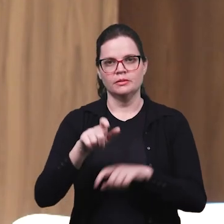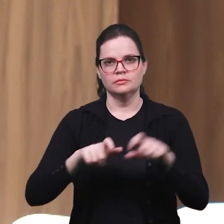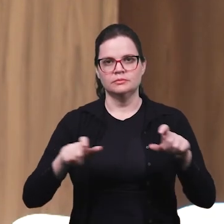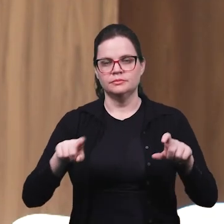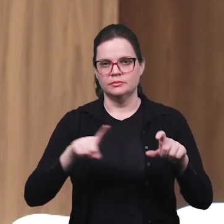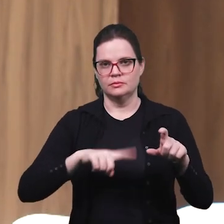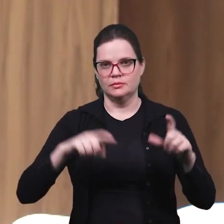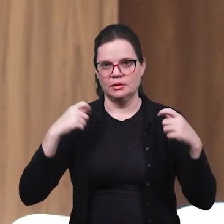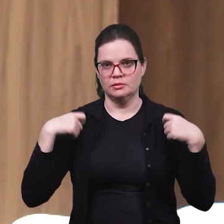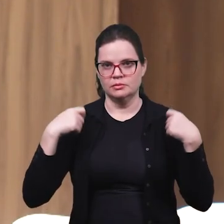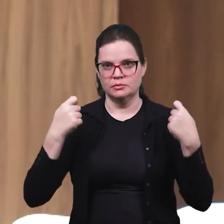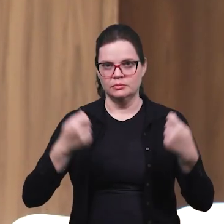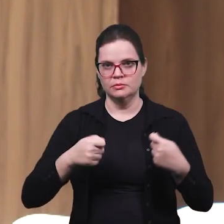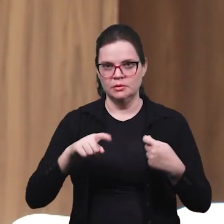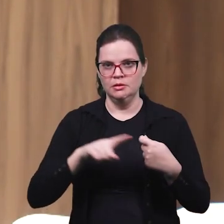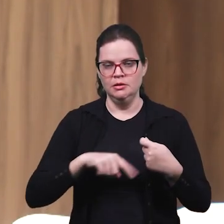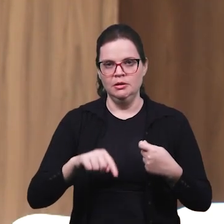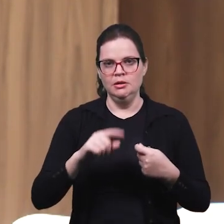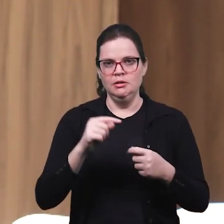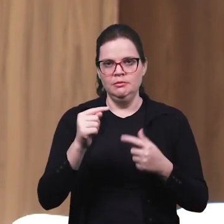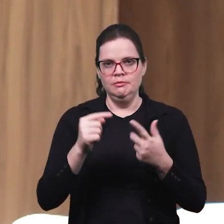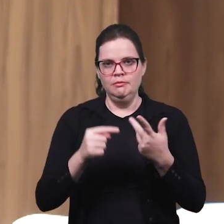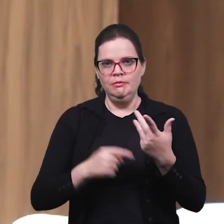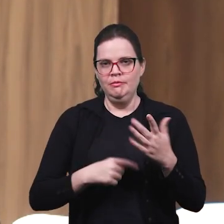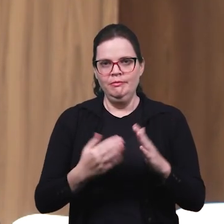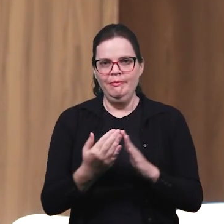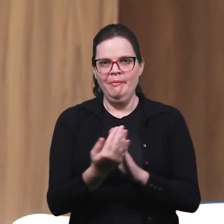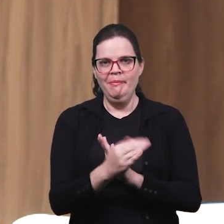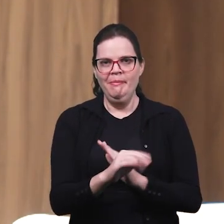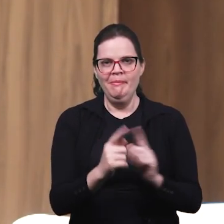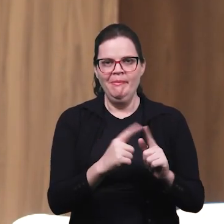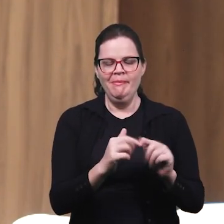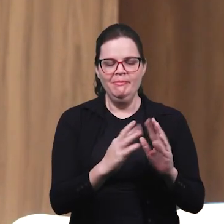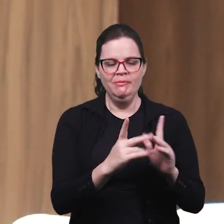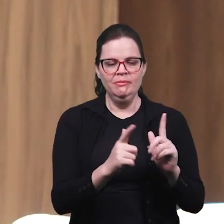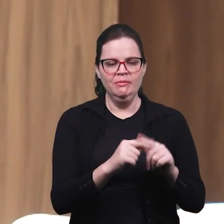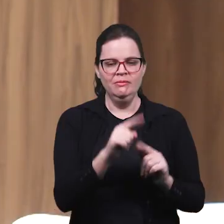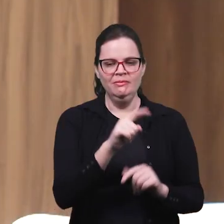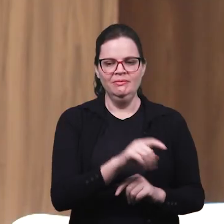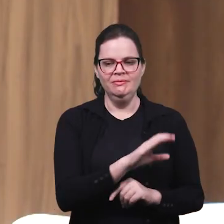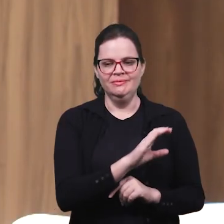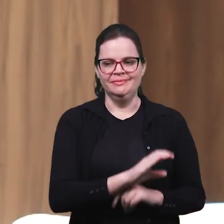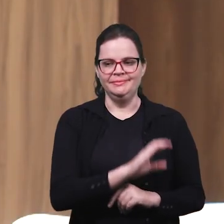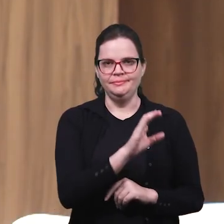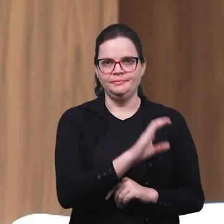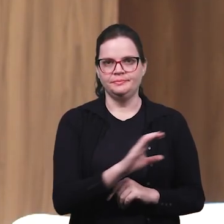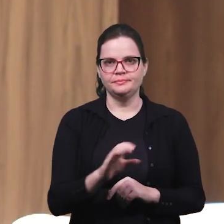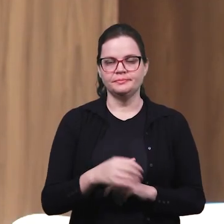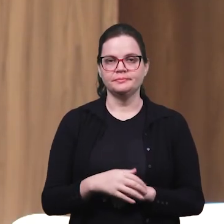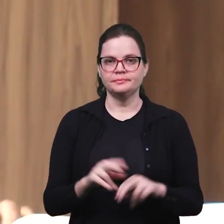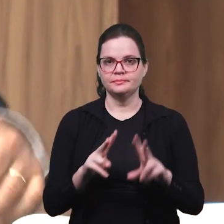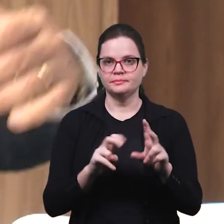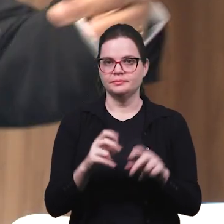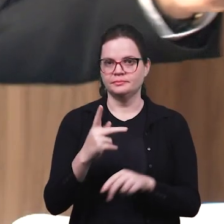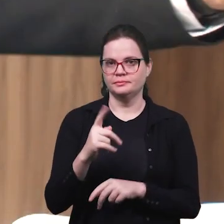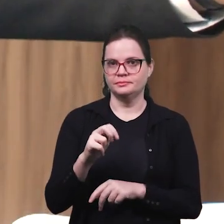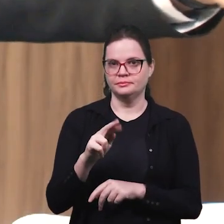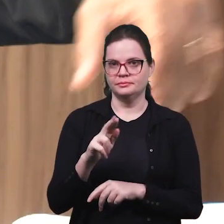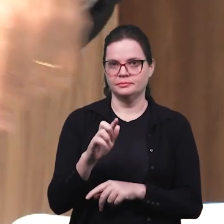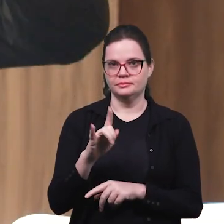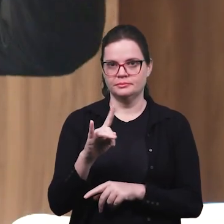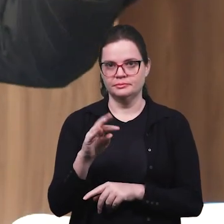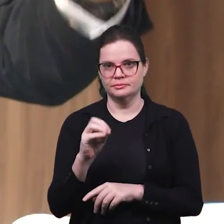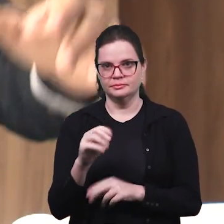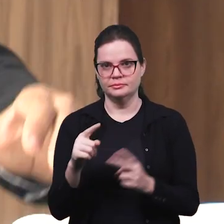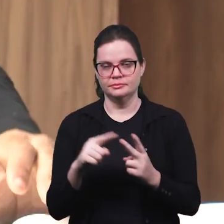depois a igreja com a reforma protestante, muitos deles foram rejeitados, culto a santos e purgatório, coisa que era